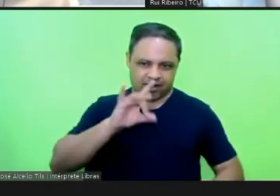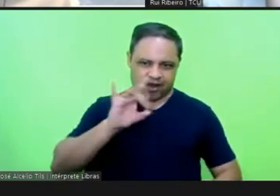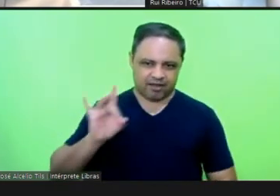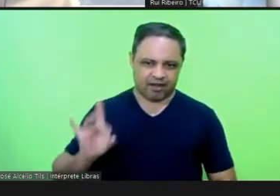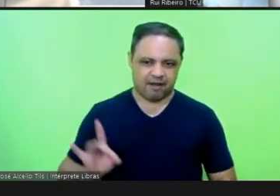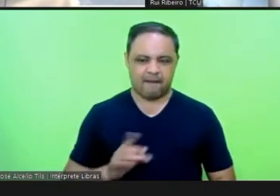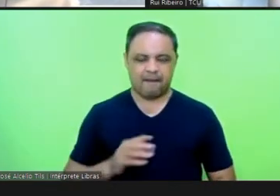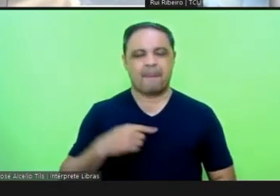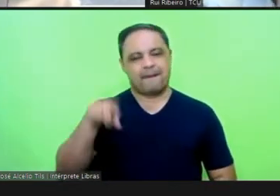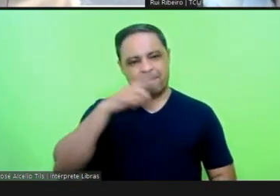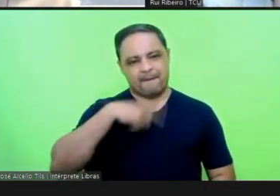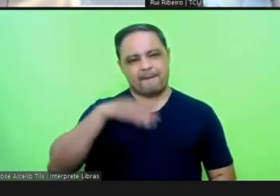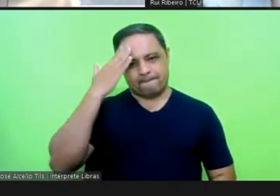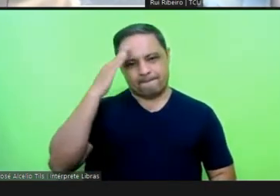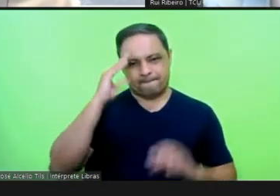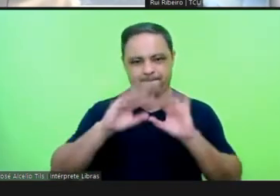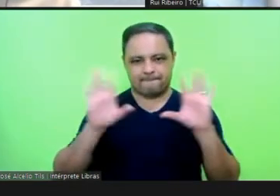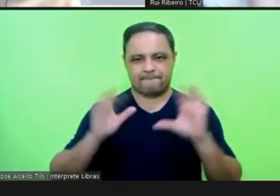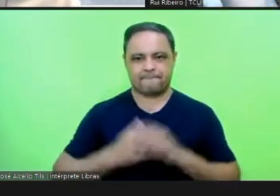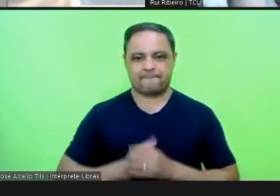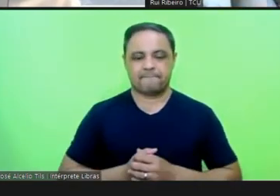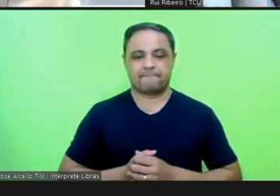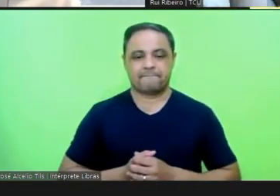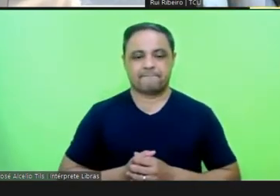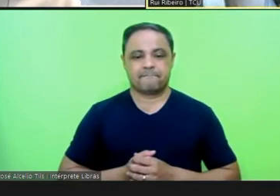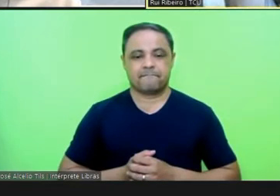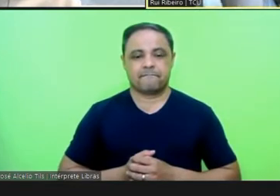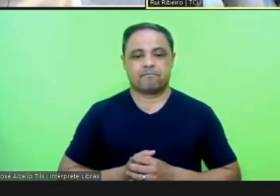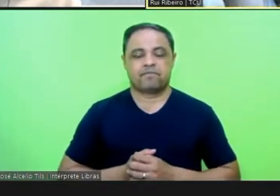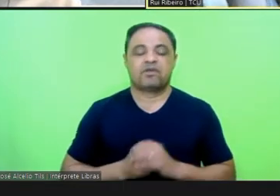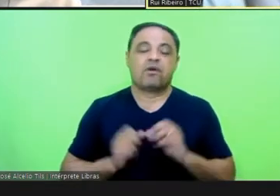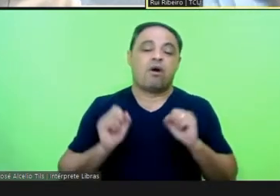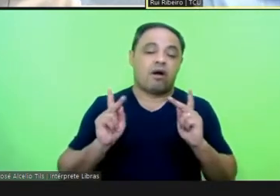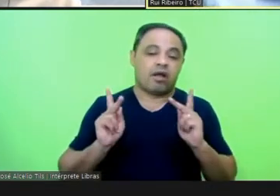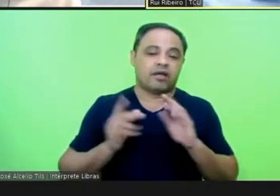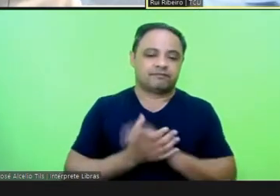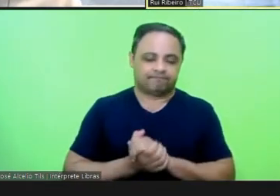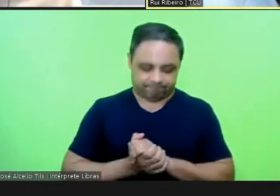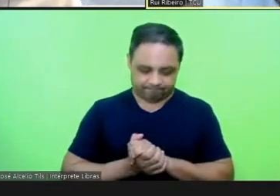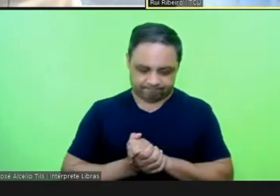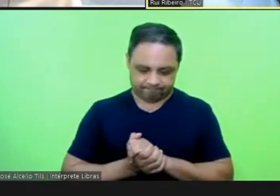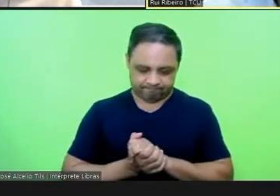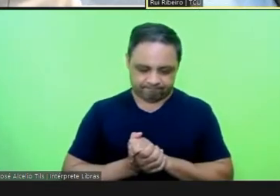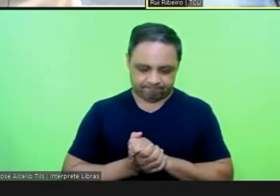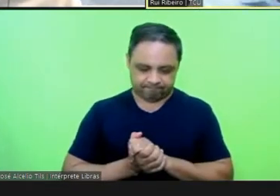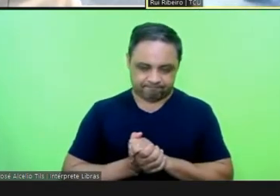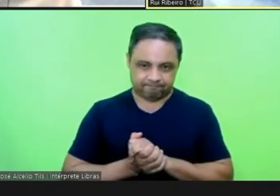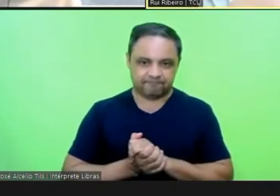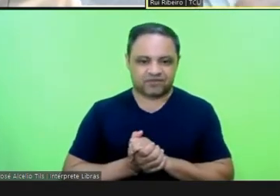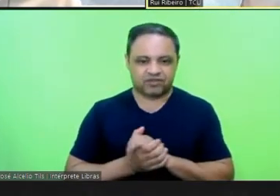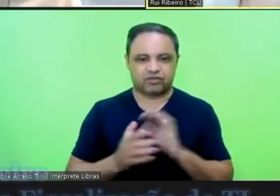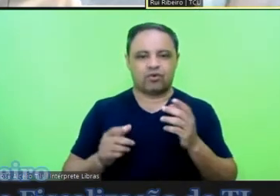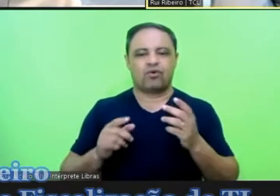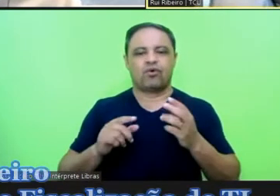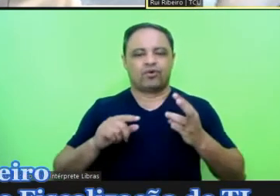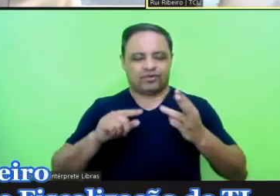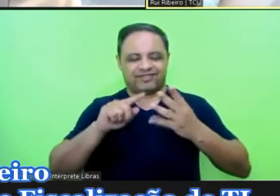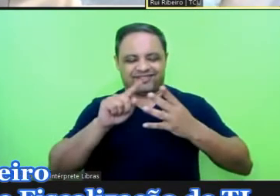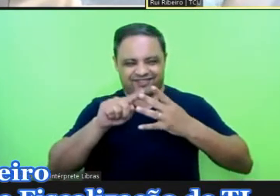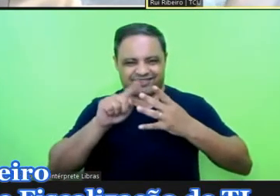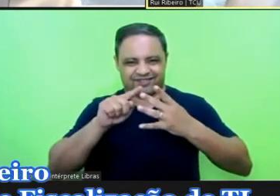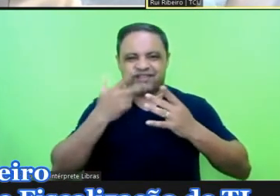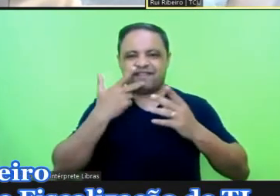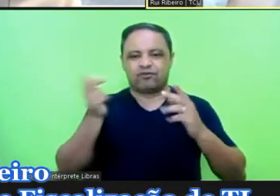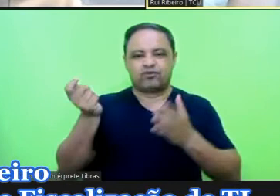para seus inputs. Tá, vamos lá. O segundo ponto, que é a questão da